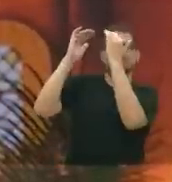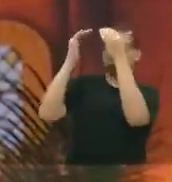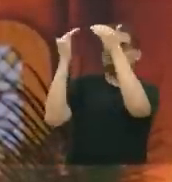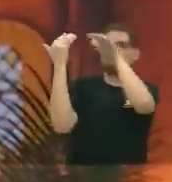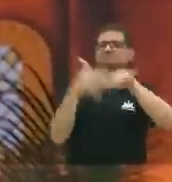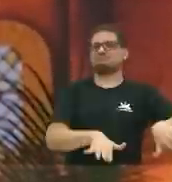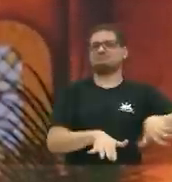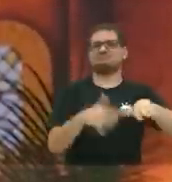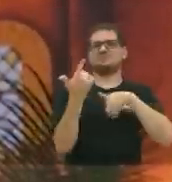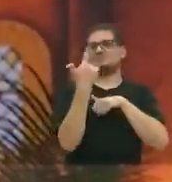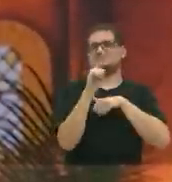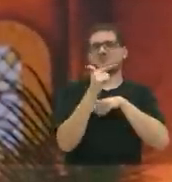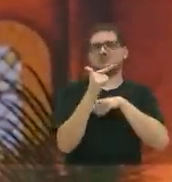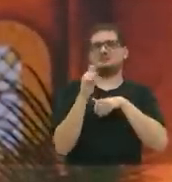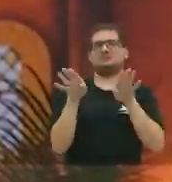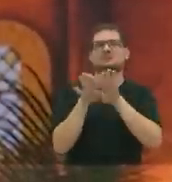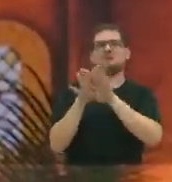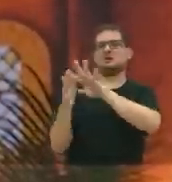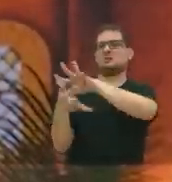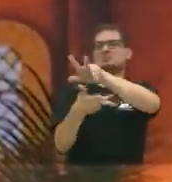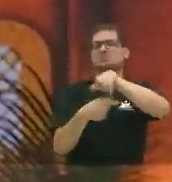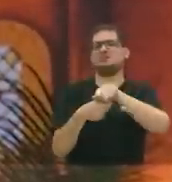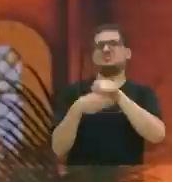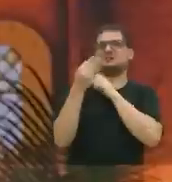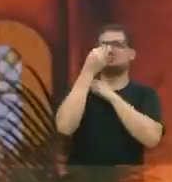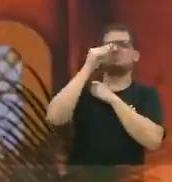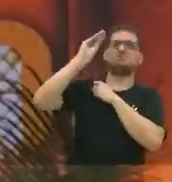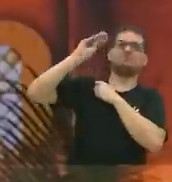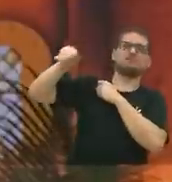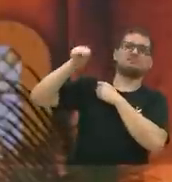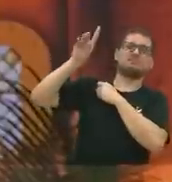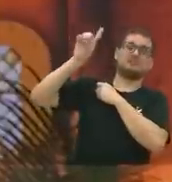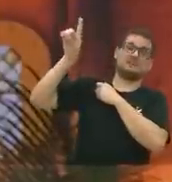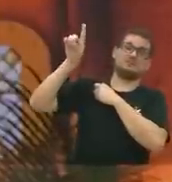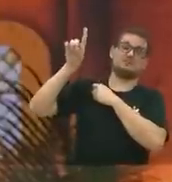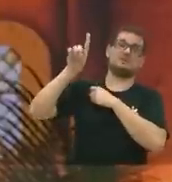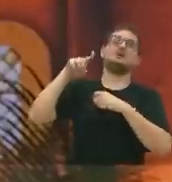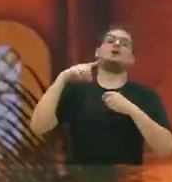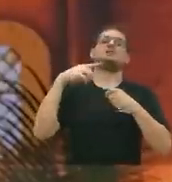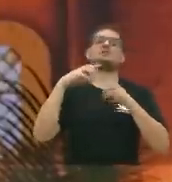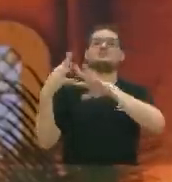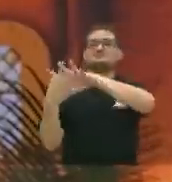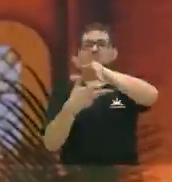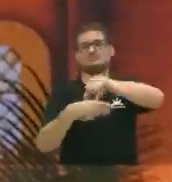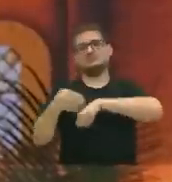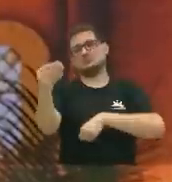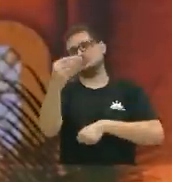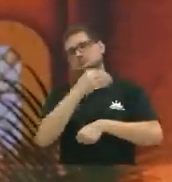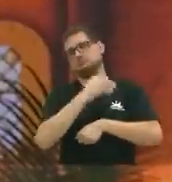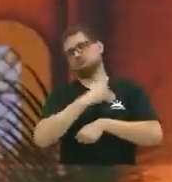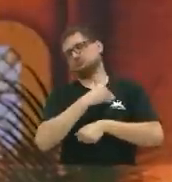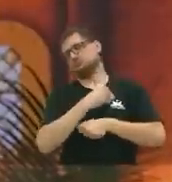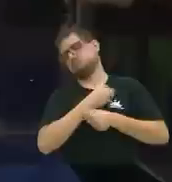da indiferença da humanidade, dos nossos pecados.